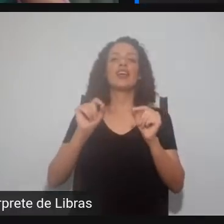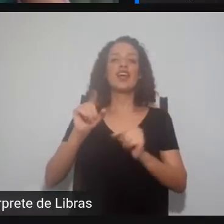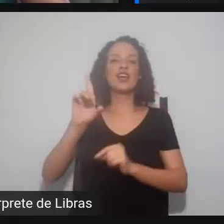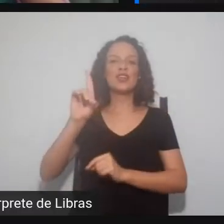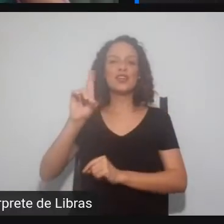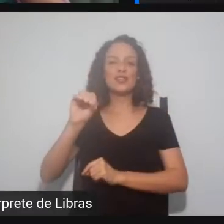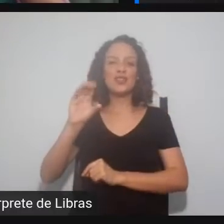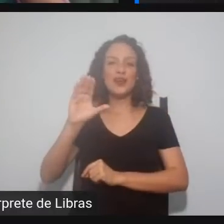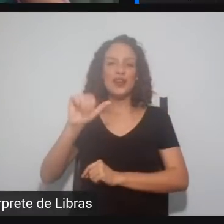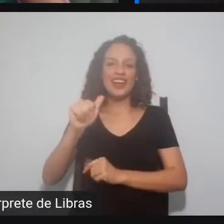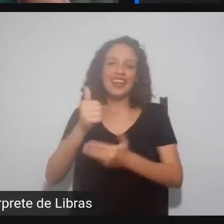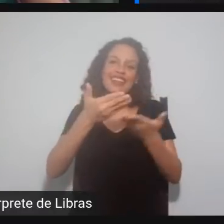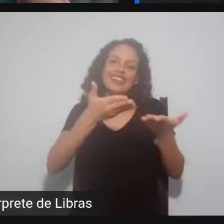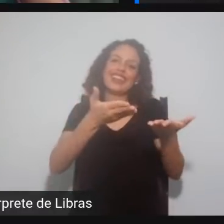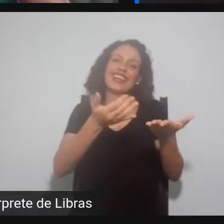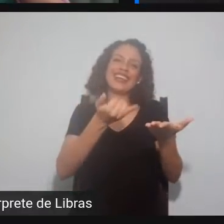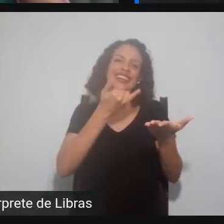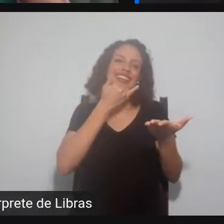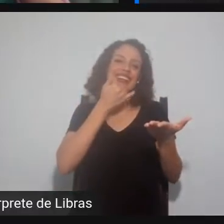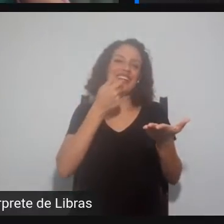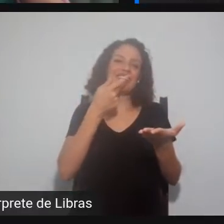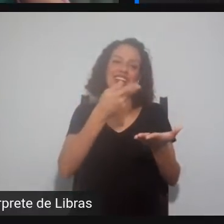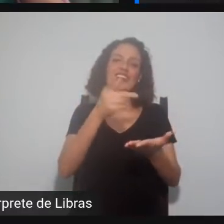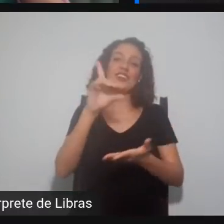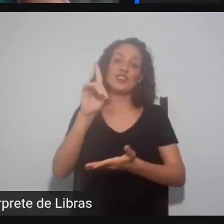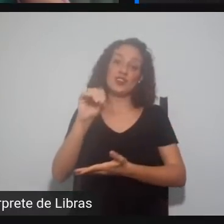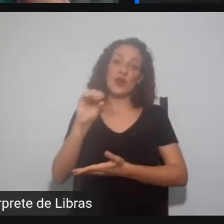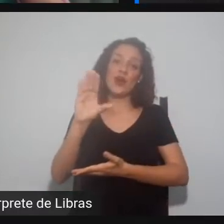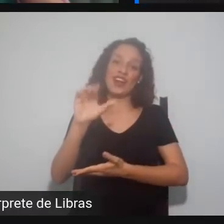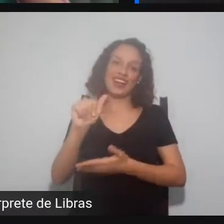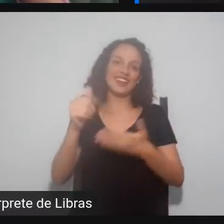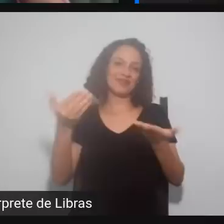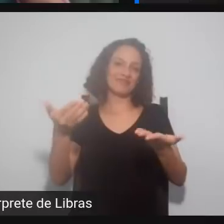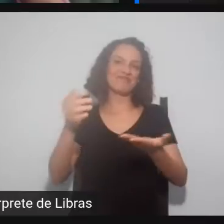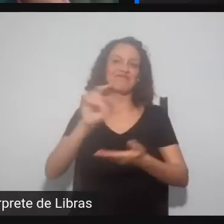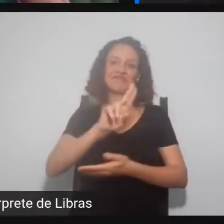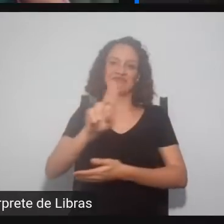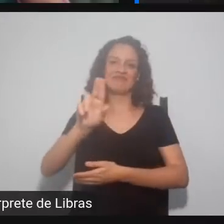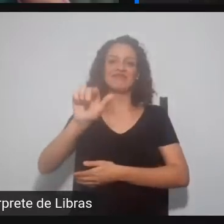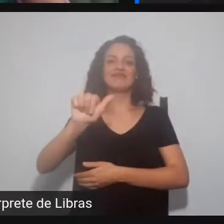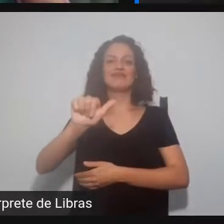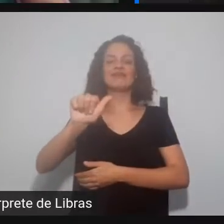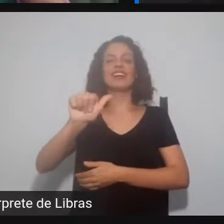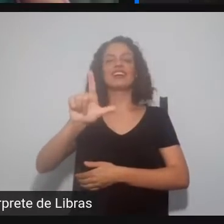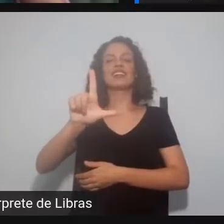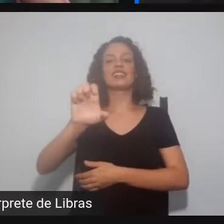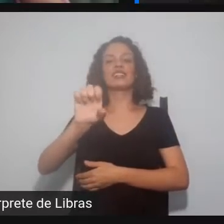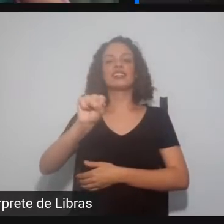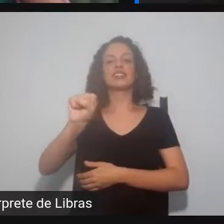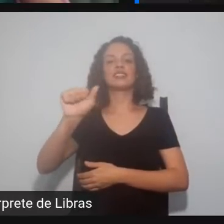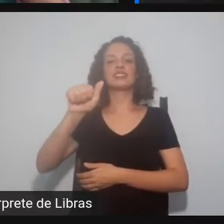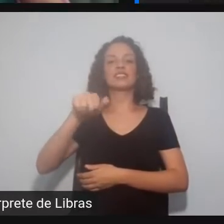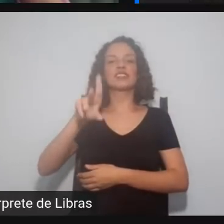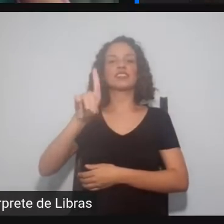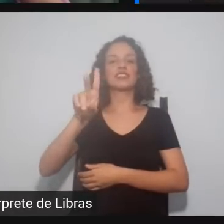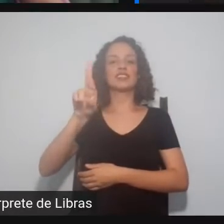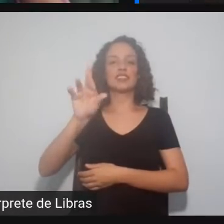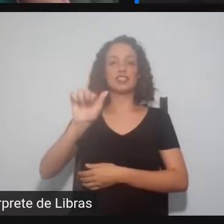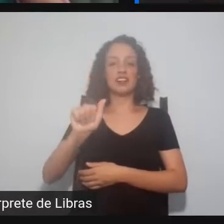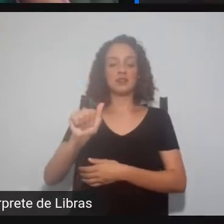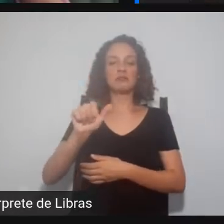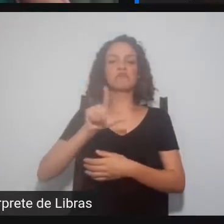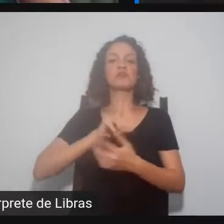Doca, Alessandra Lataliza, mais conhecida como Doca, para discutir com a gente, então, sobre